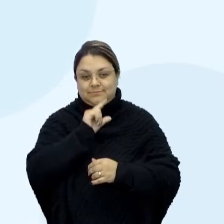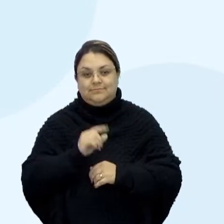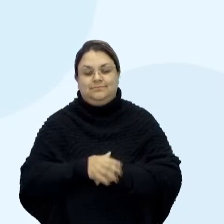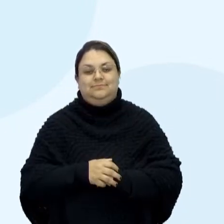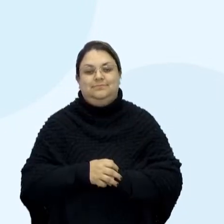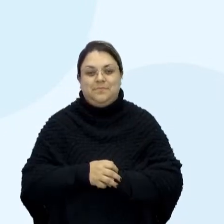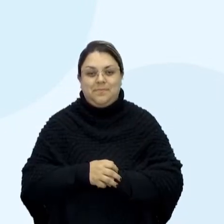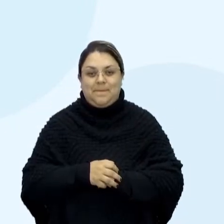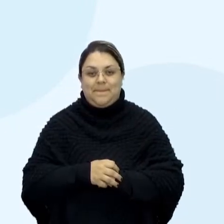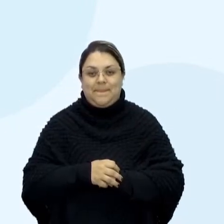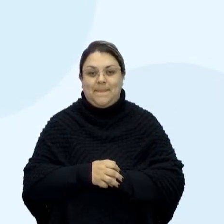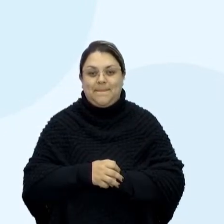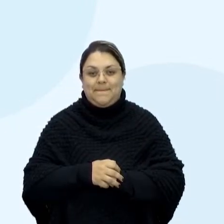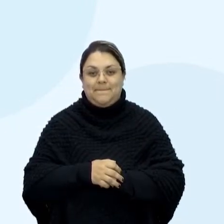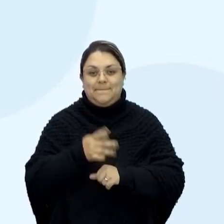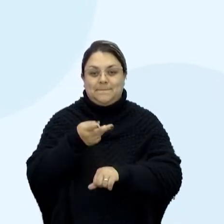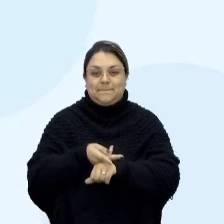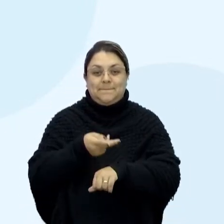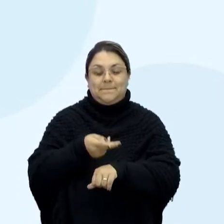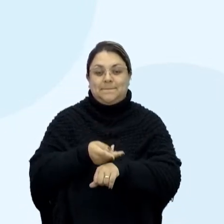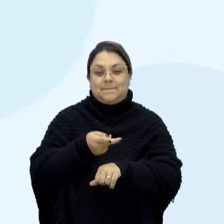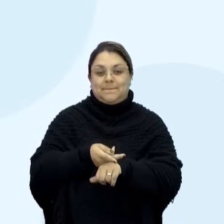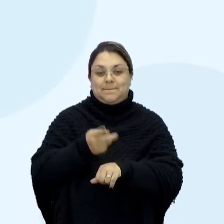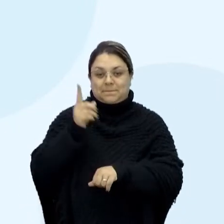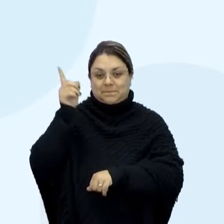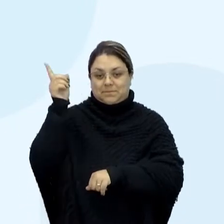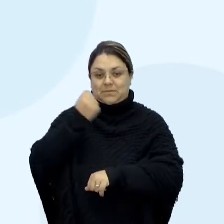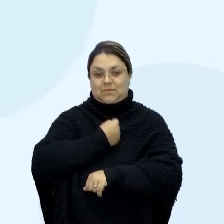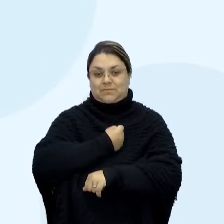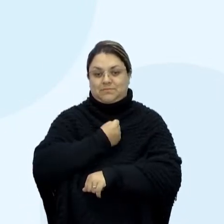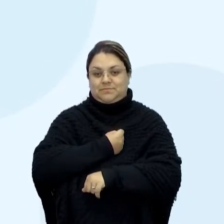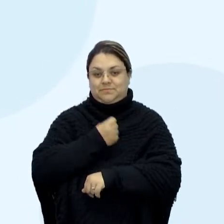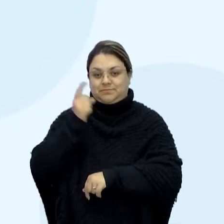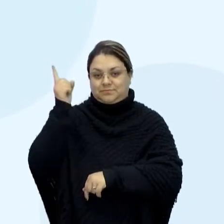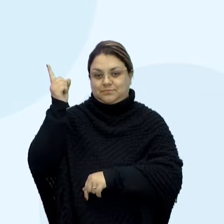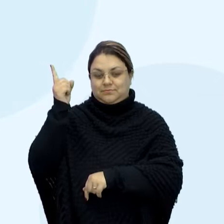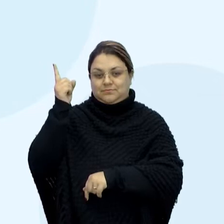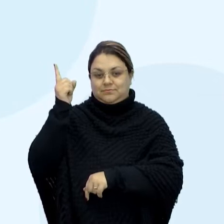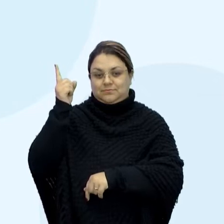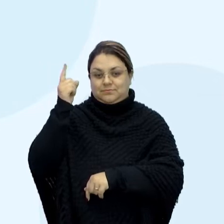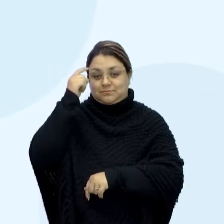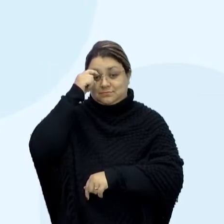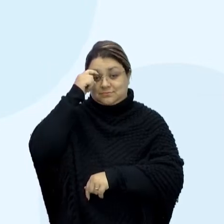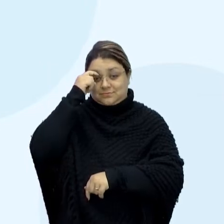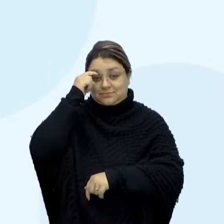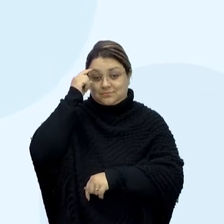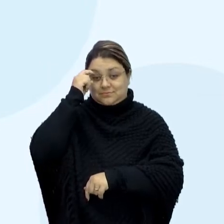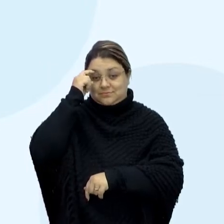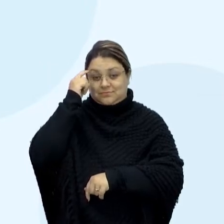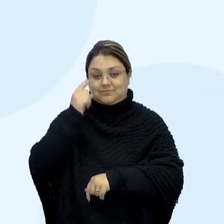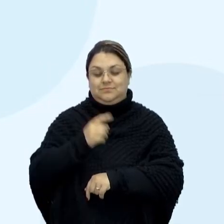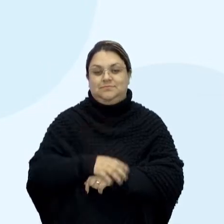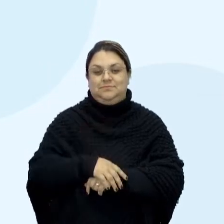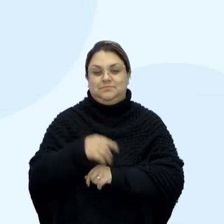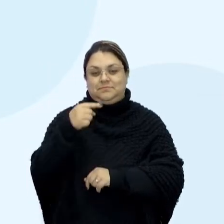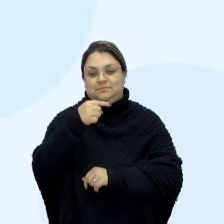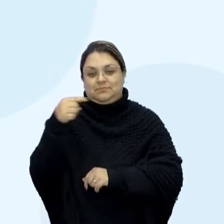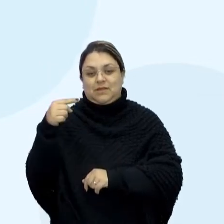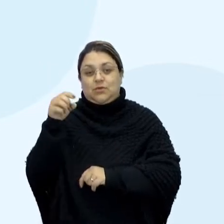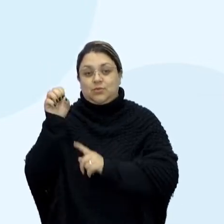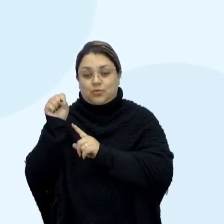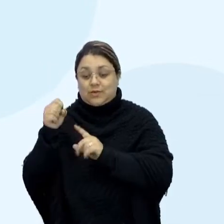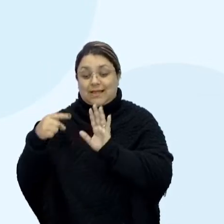Então, por exemplo, o da prata é menor. Como você sabe que é menor? Ó, dá uma olhadinha na potência, ó, -8, né? Quando